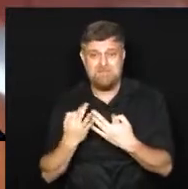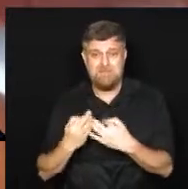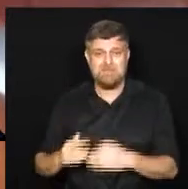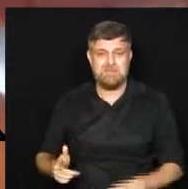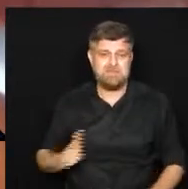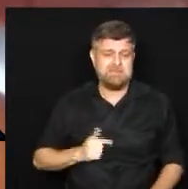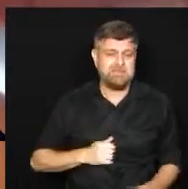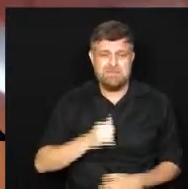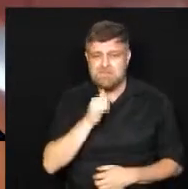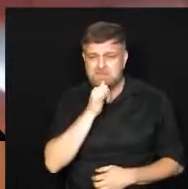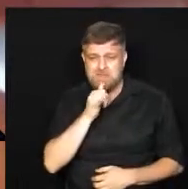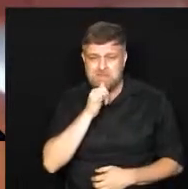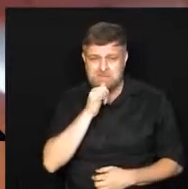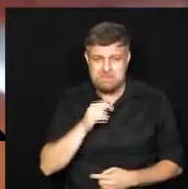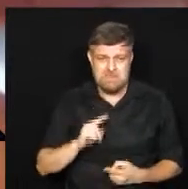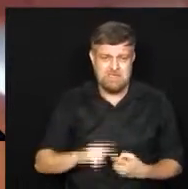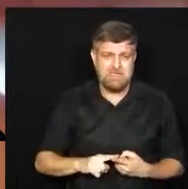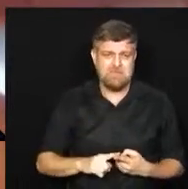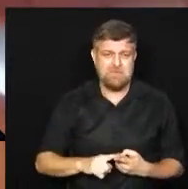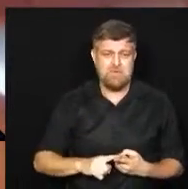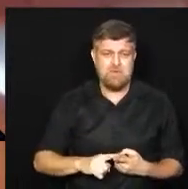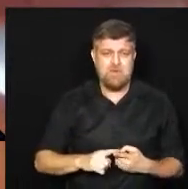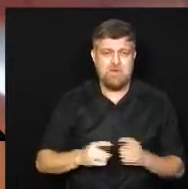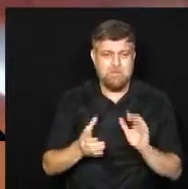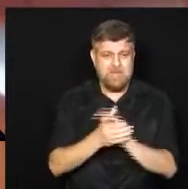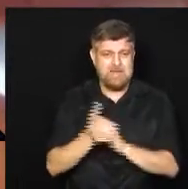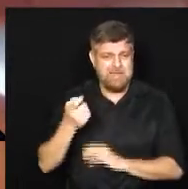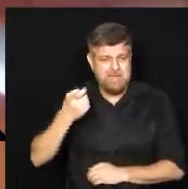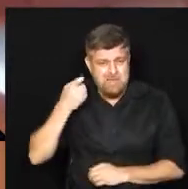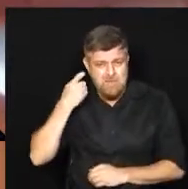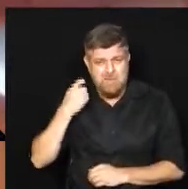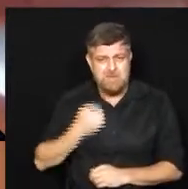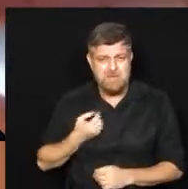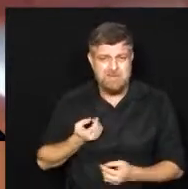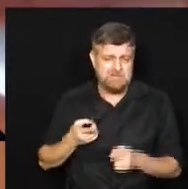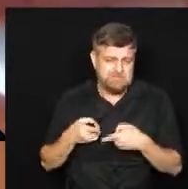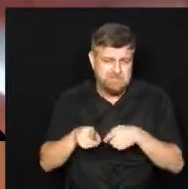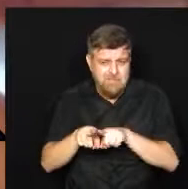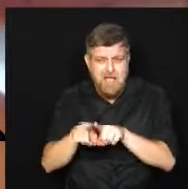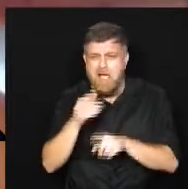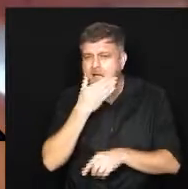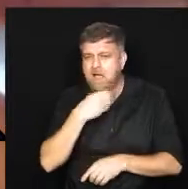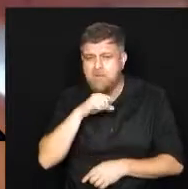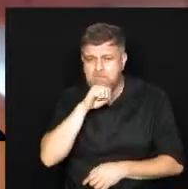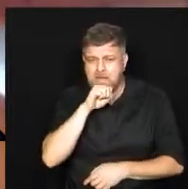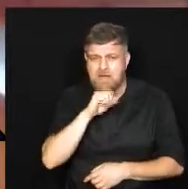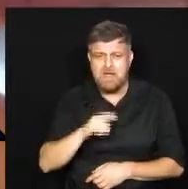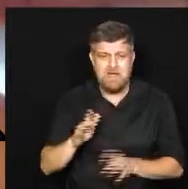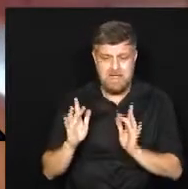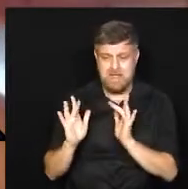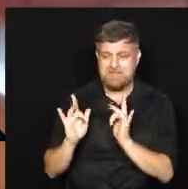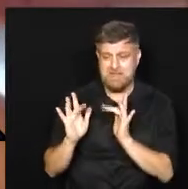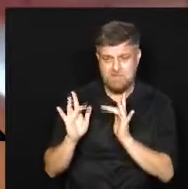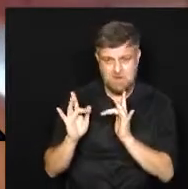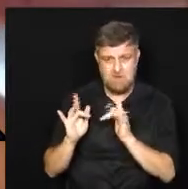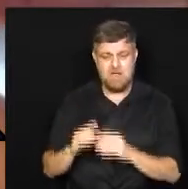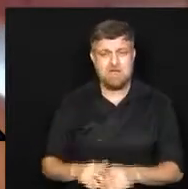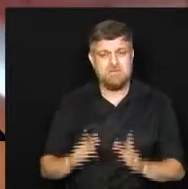por parentes, ex-maridos, maridos, companheiros, pais,